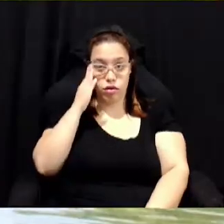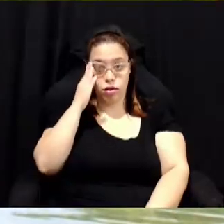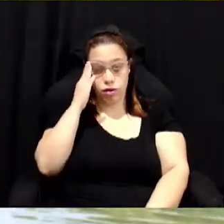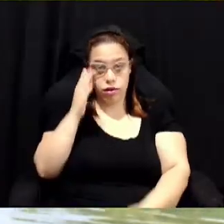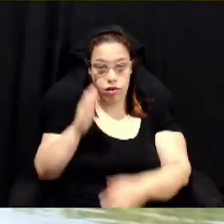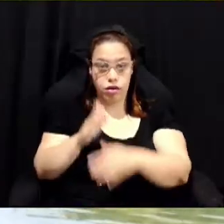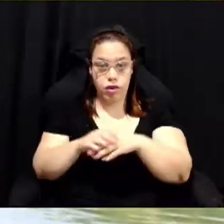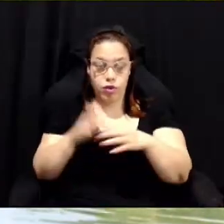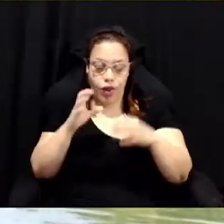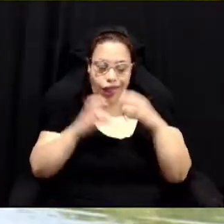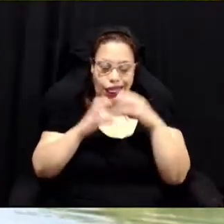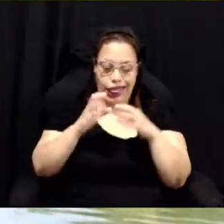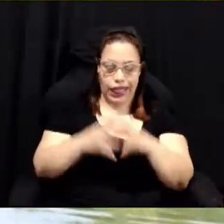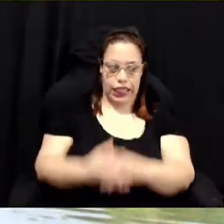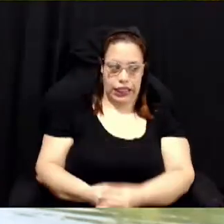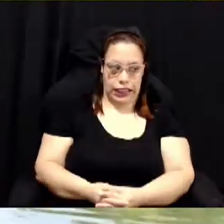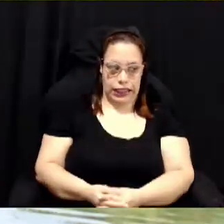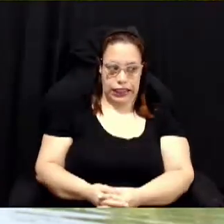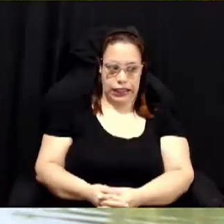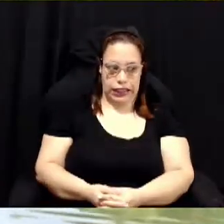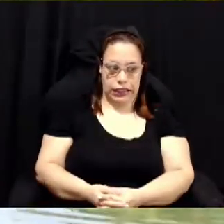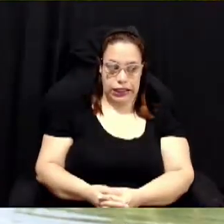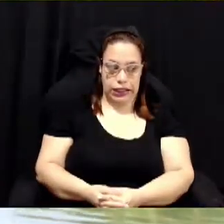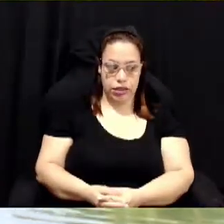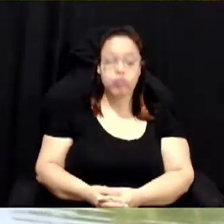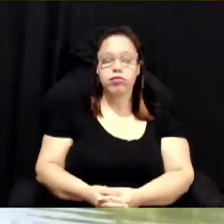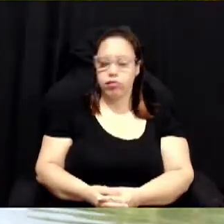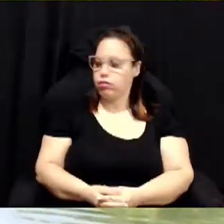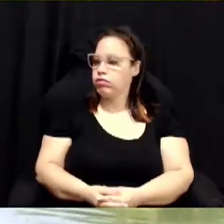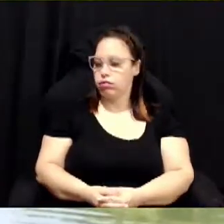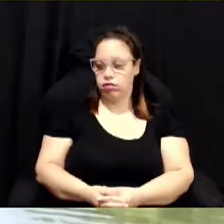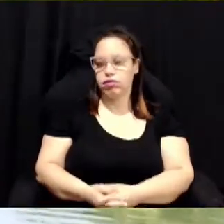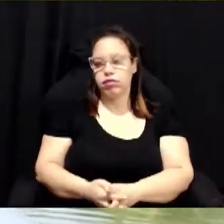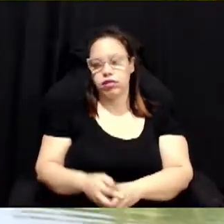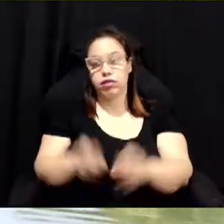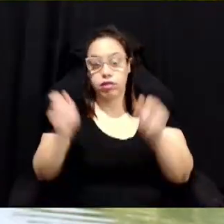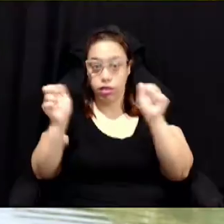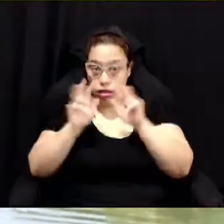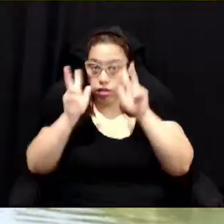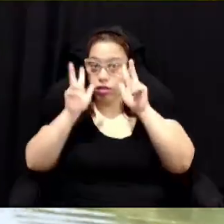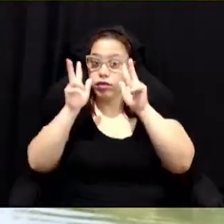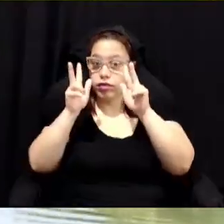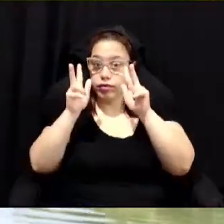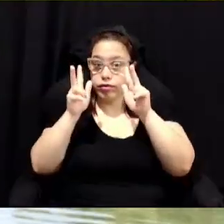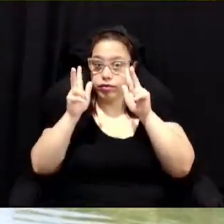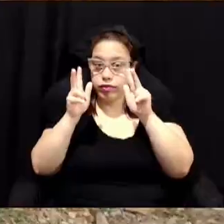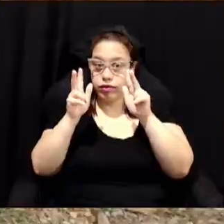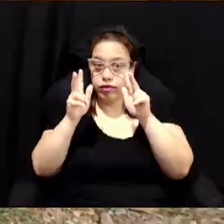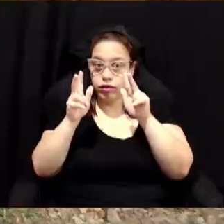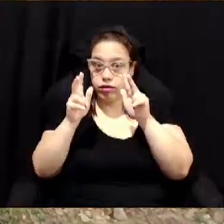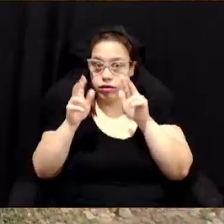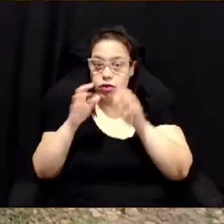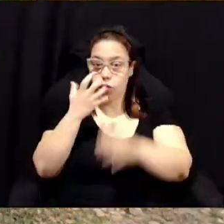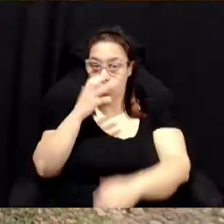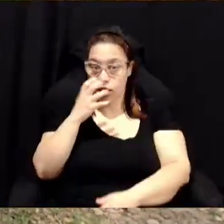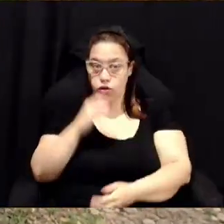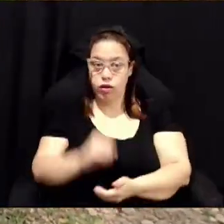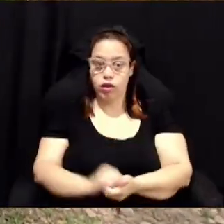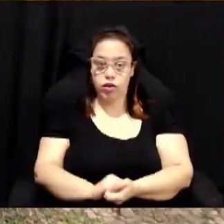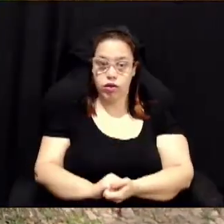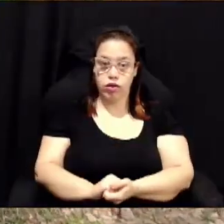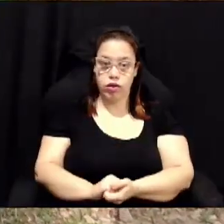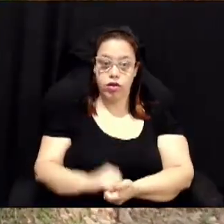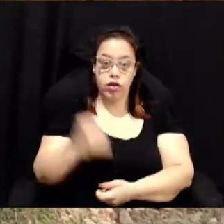o outro, então é sempre uma questão de alerta, sempre ficar alerta com o seu cão. É essencial usar